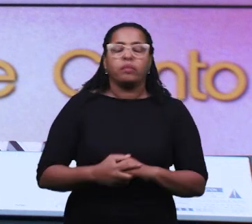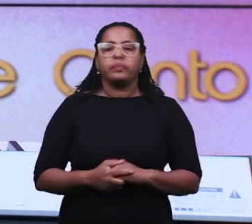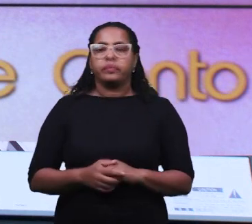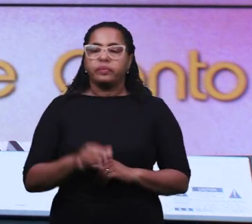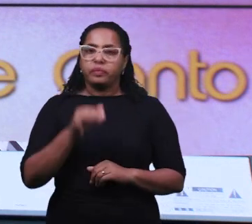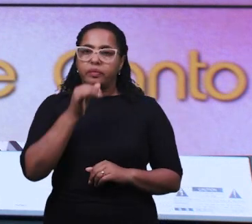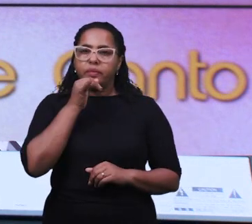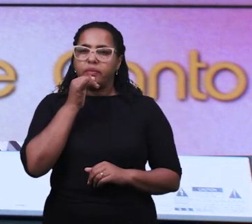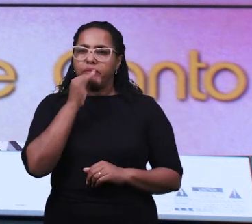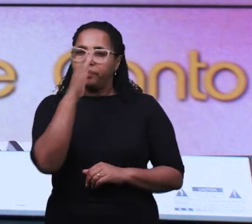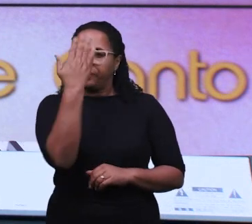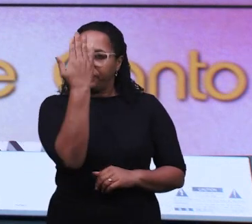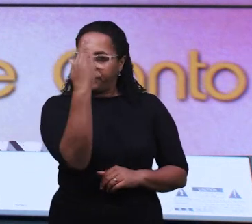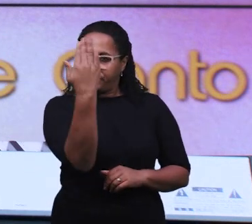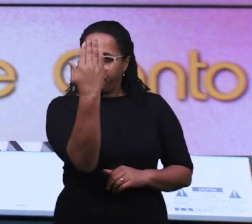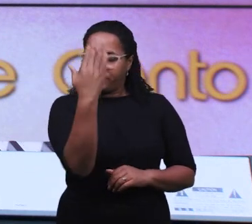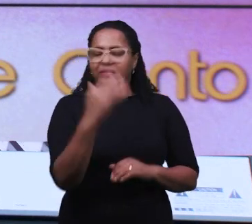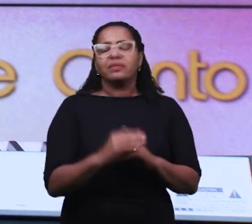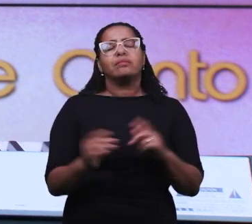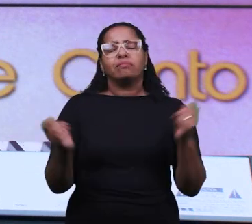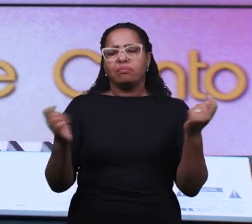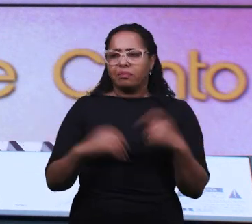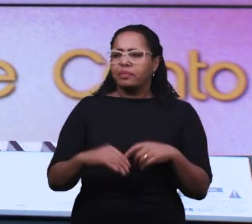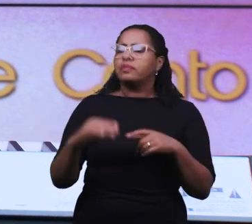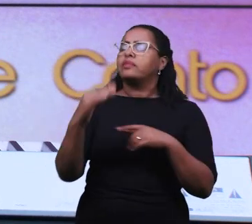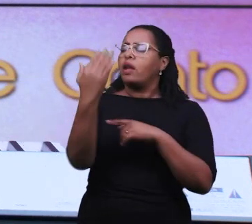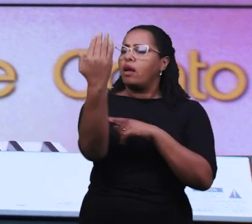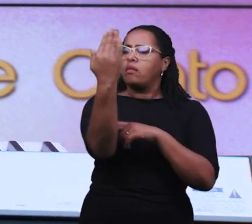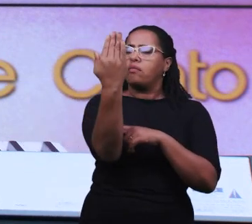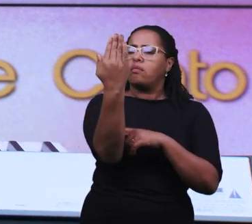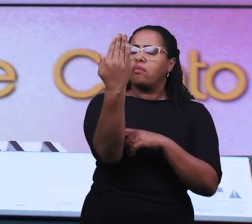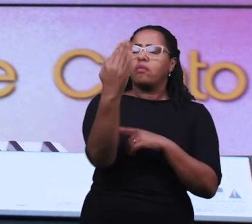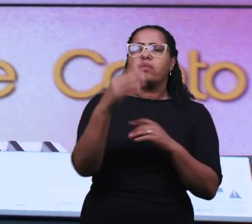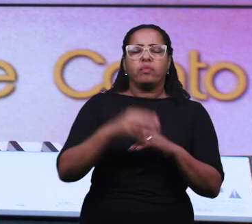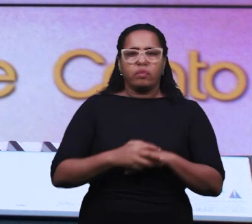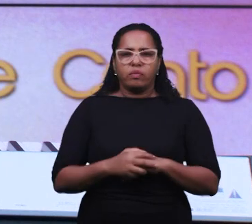exemplo, na frente do espelho, eu posso fazer